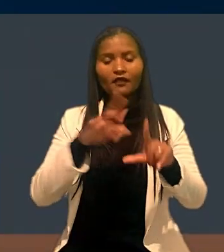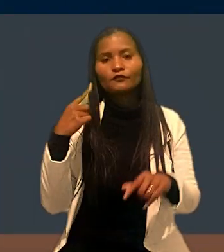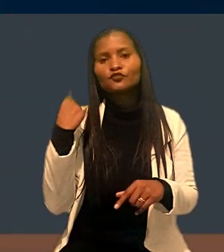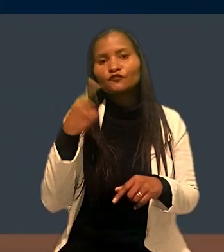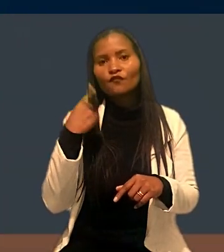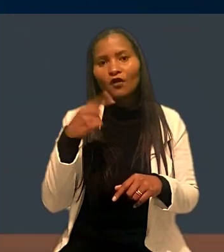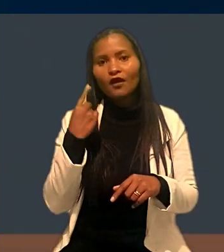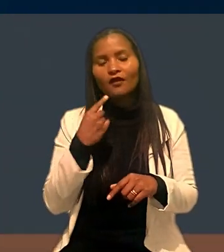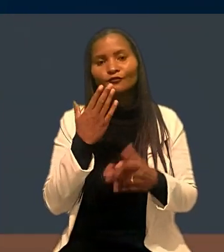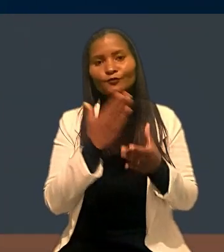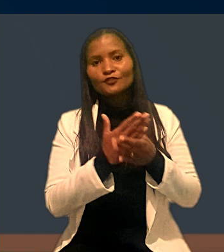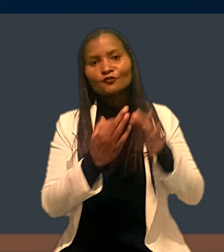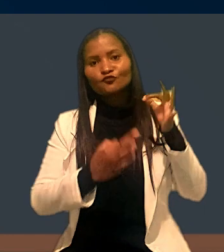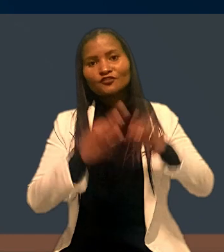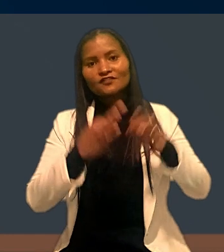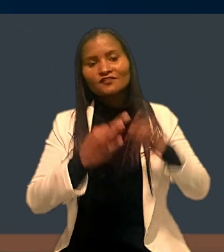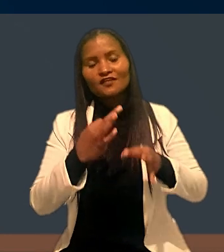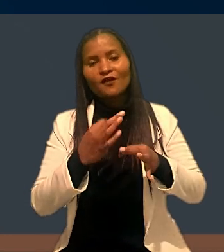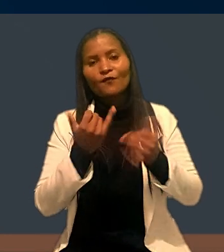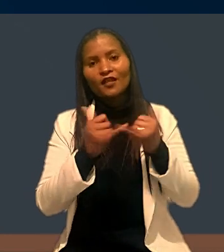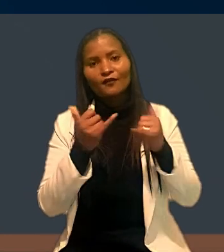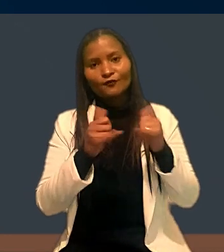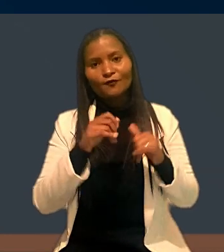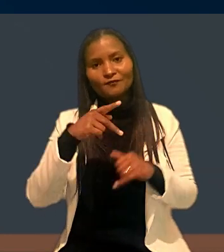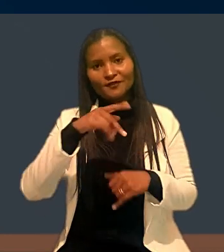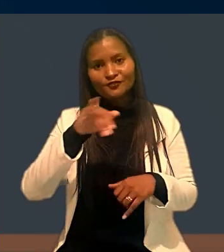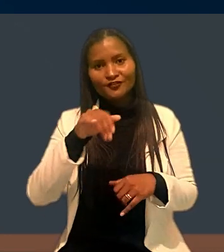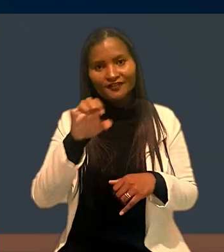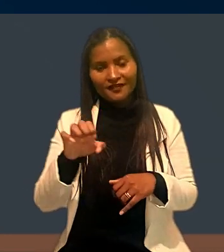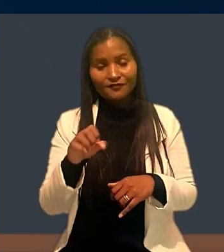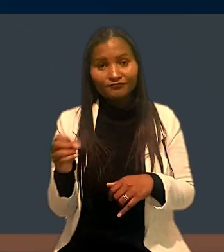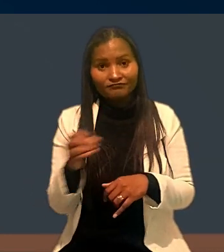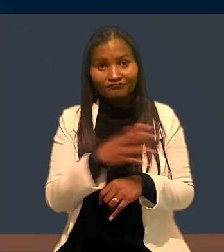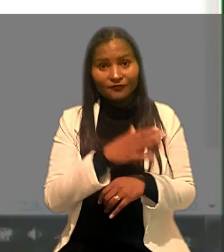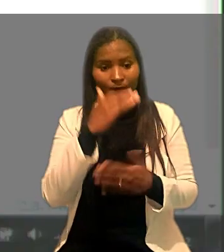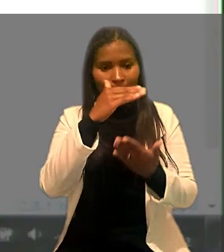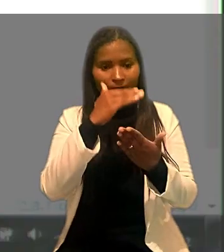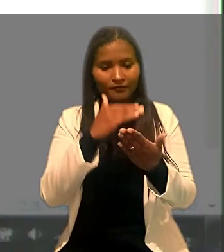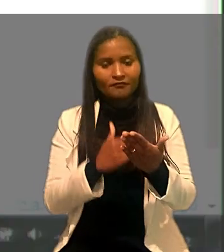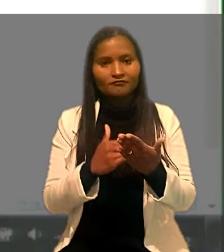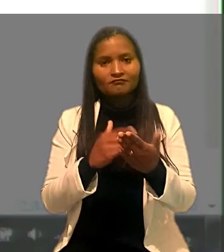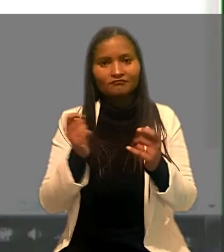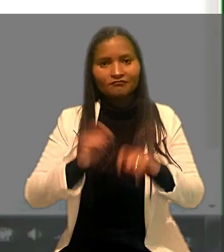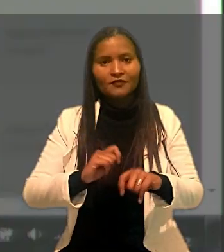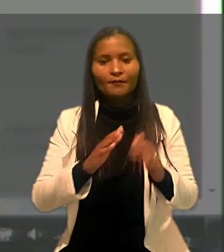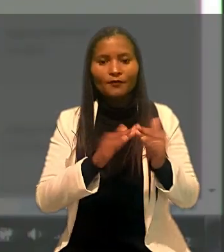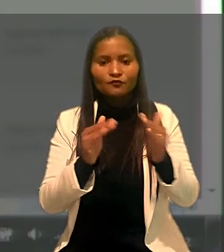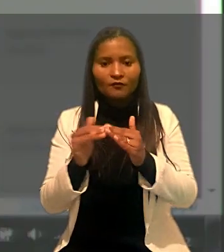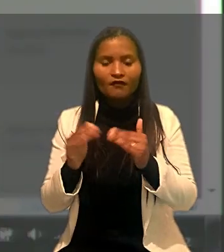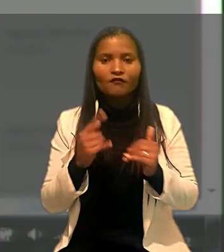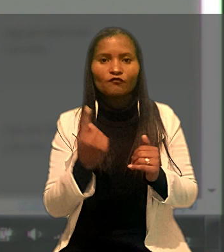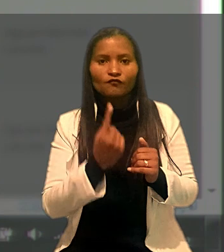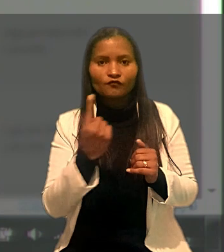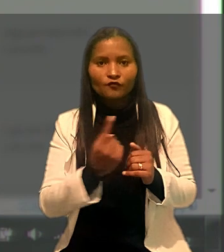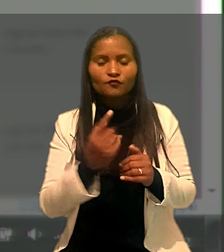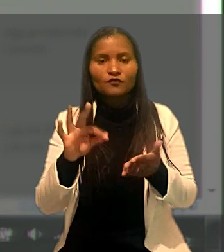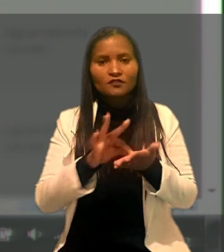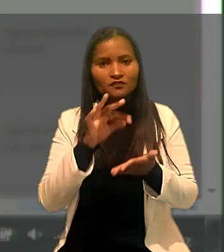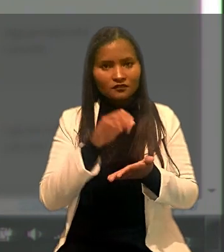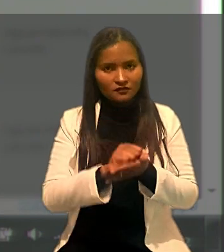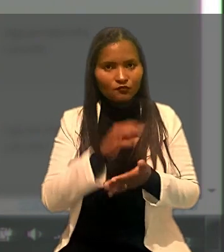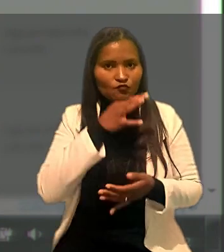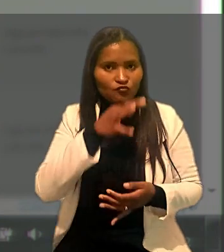um novo painel do advogado no processo judicial eletrônico, o PJE. Com a atualização, o menu permite peticionamento